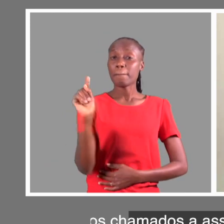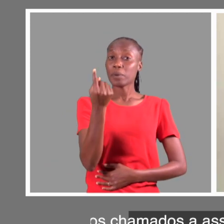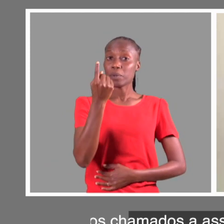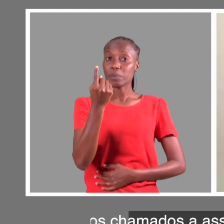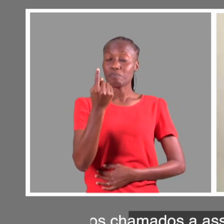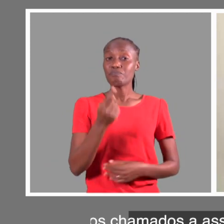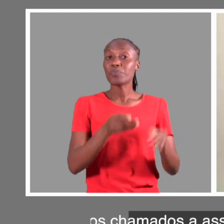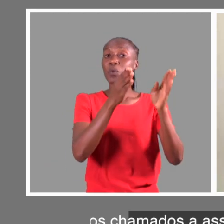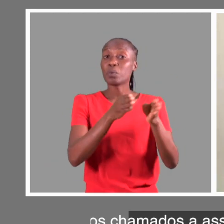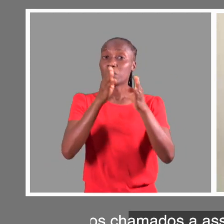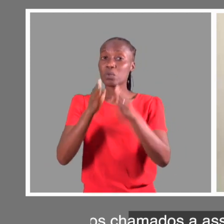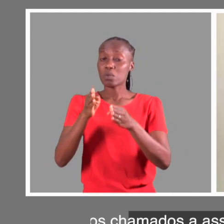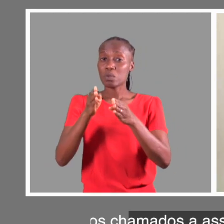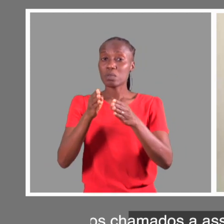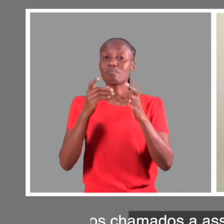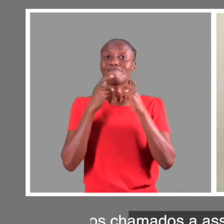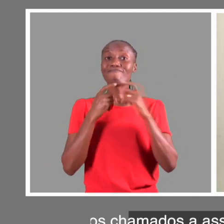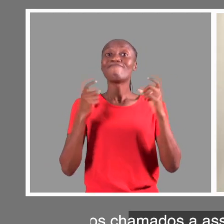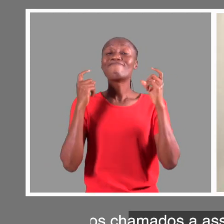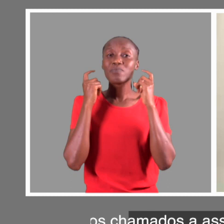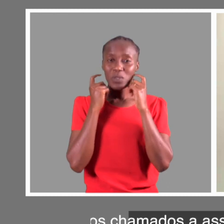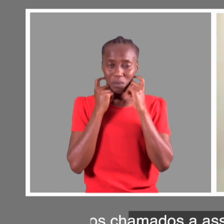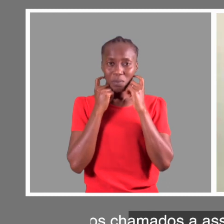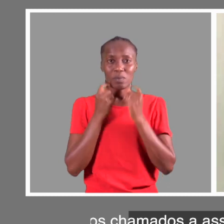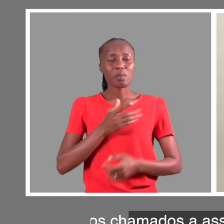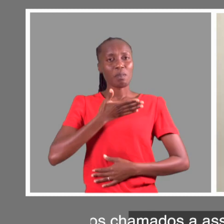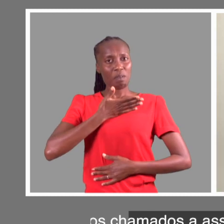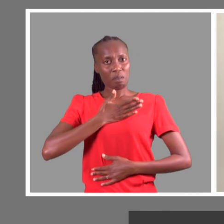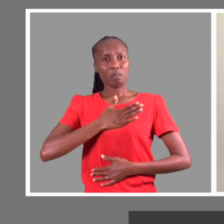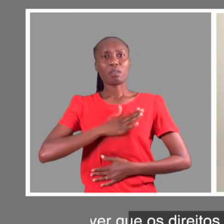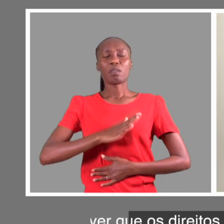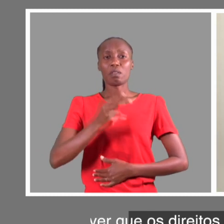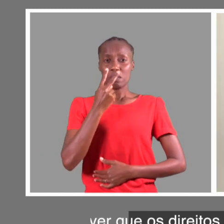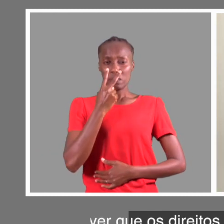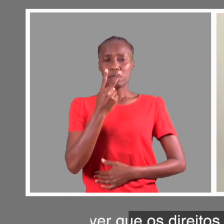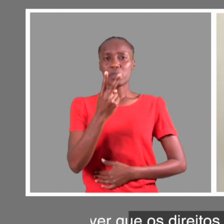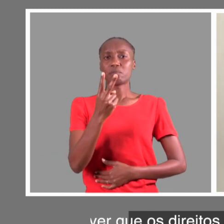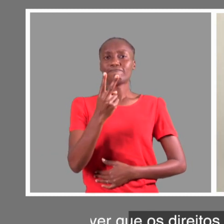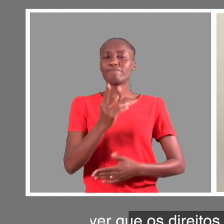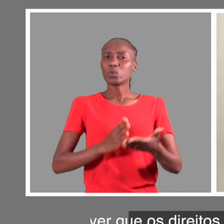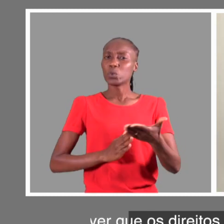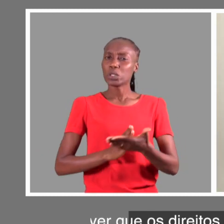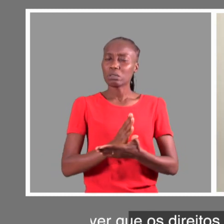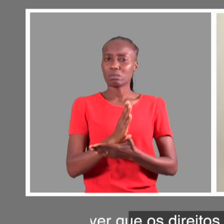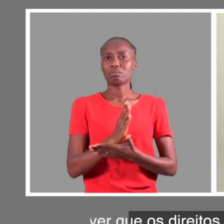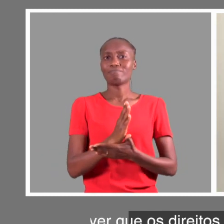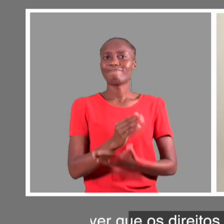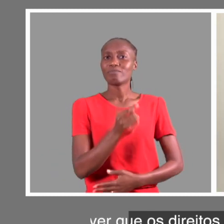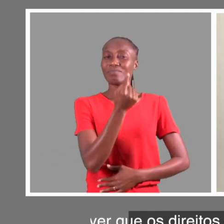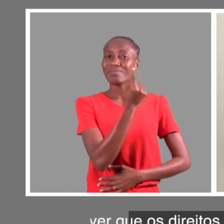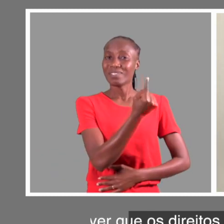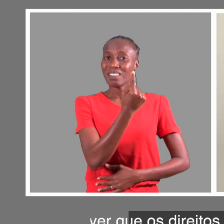primeiro como cidadão moçambicano, que pretende ver que os